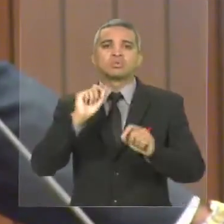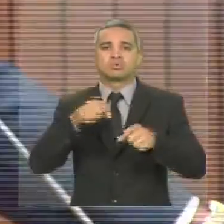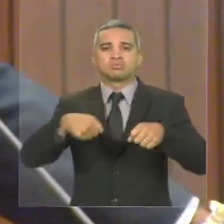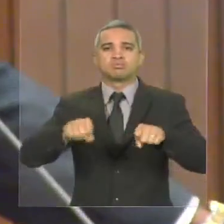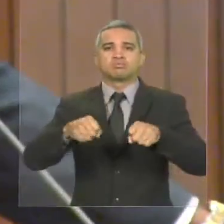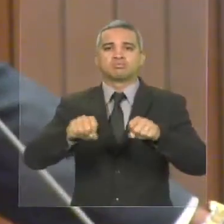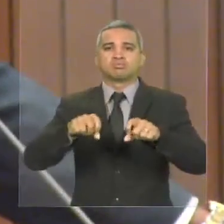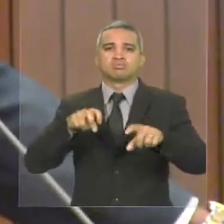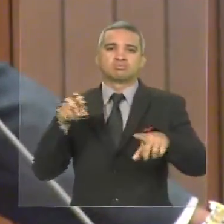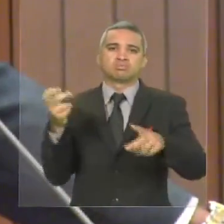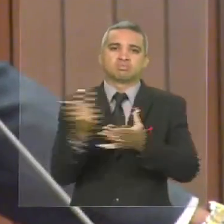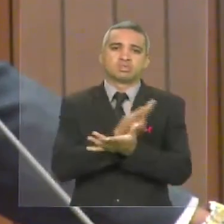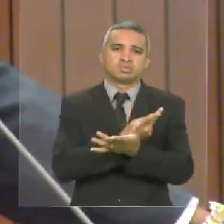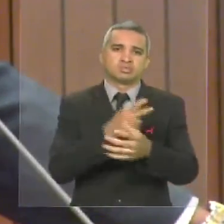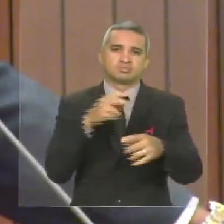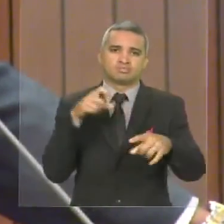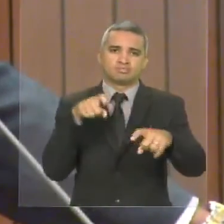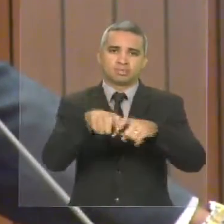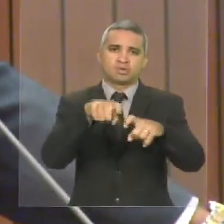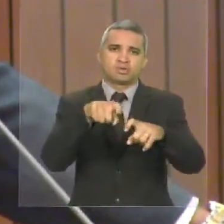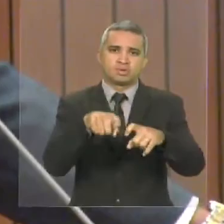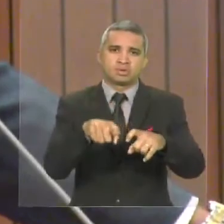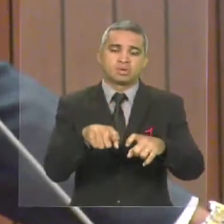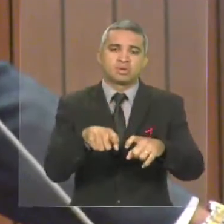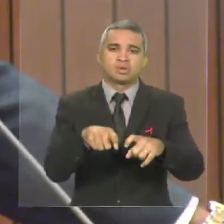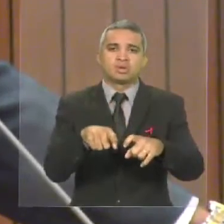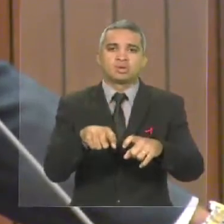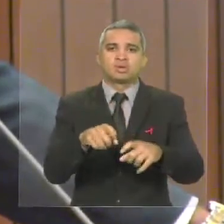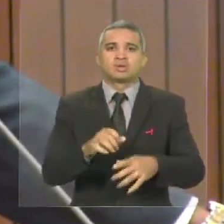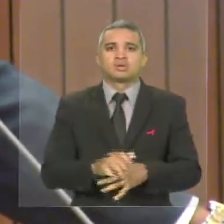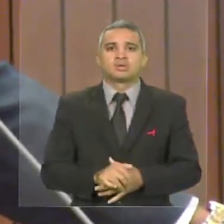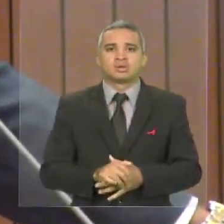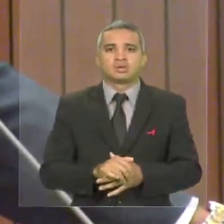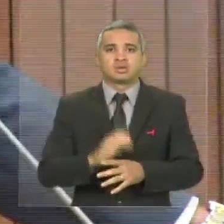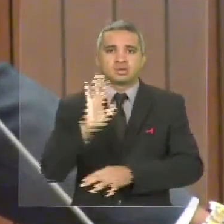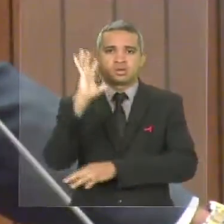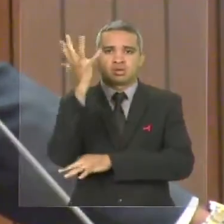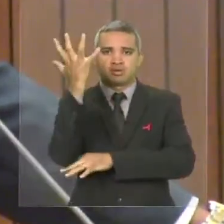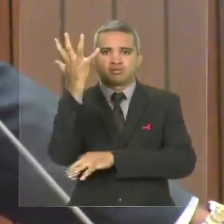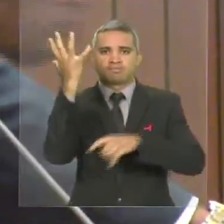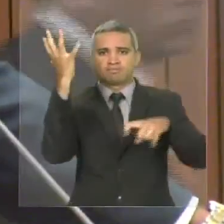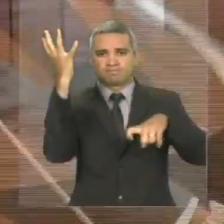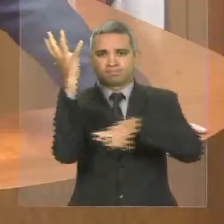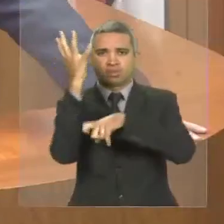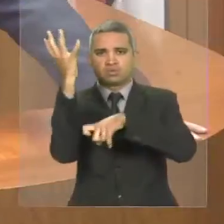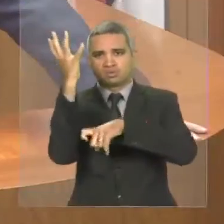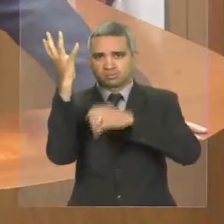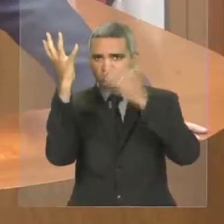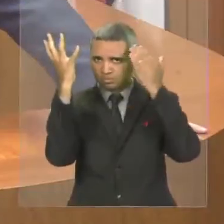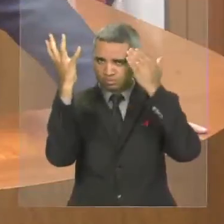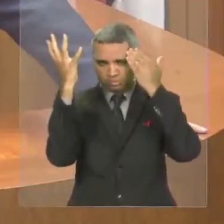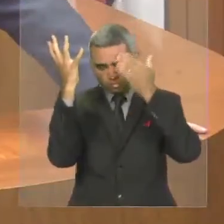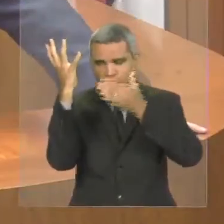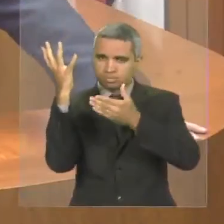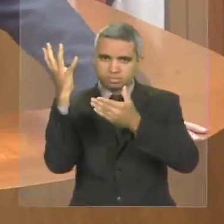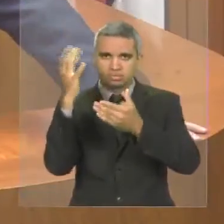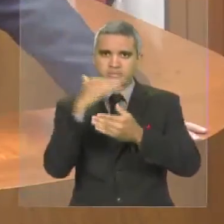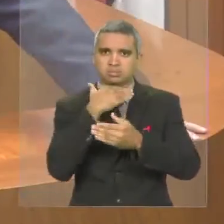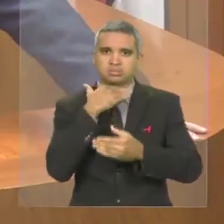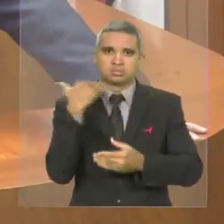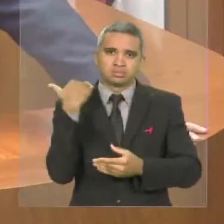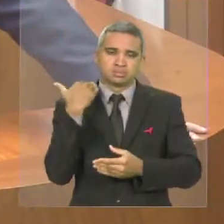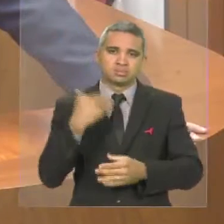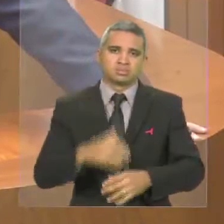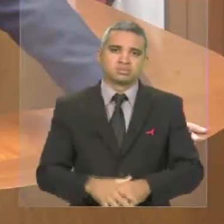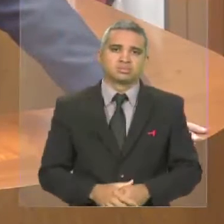mais um acidente de moto, e ele bateu com a cabeça numa árvore e morreu no local. Estava ele e outro amigo meu